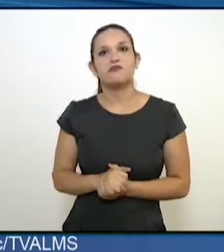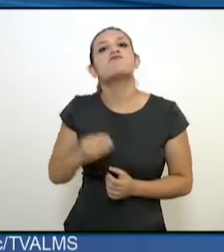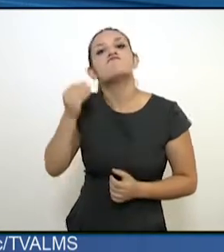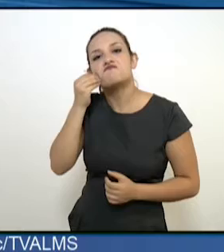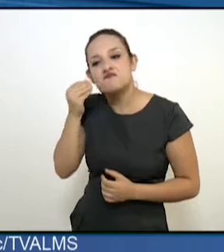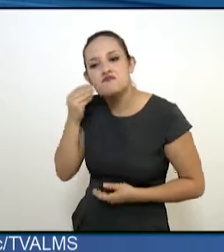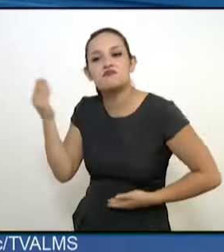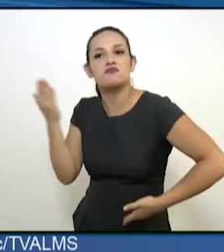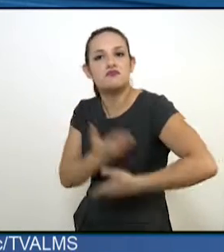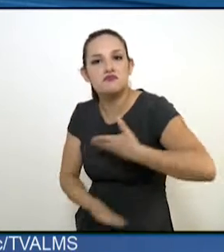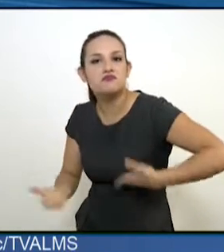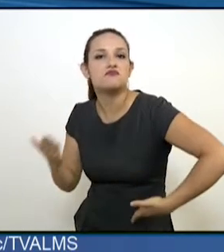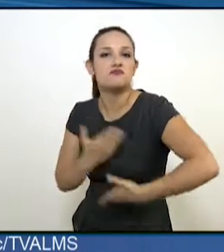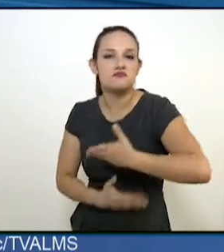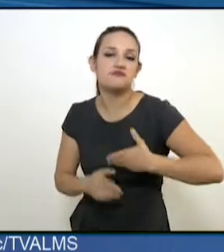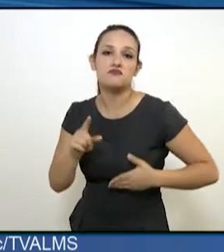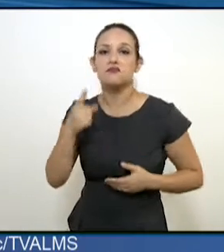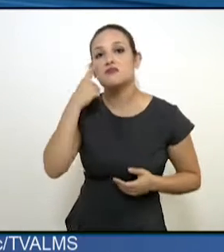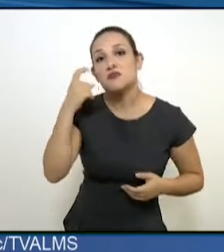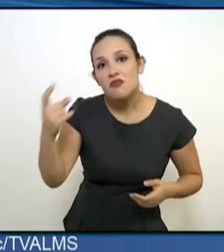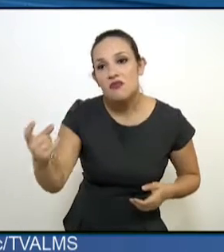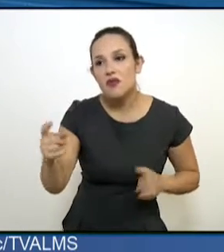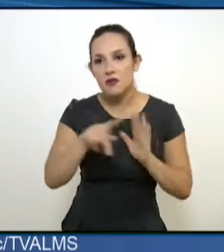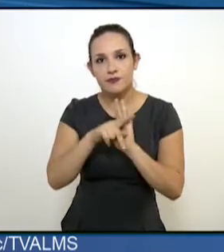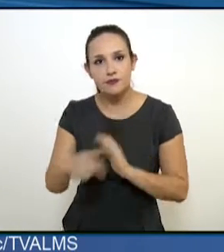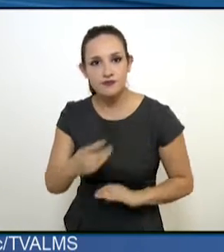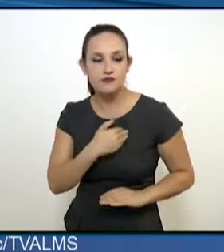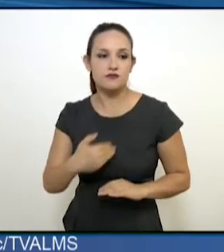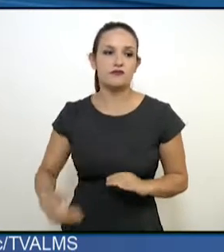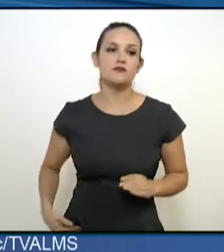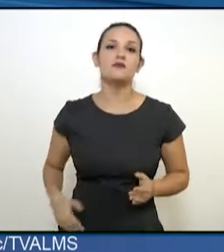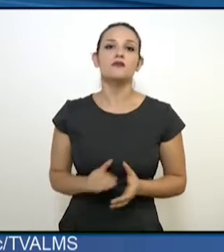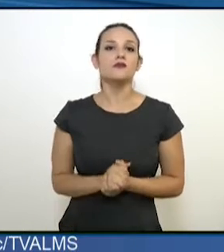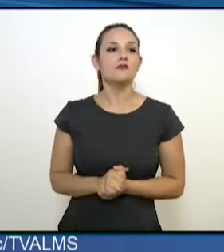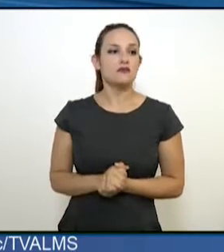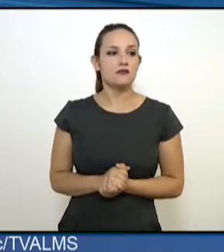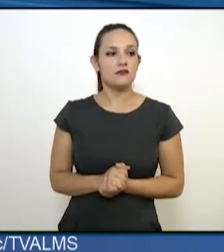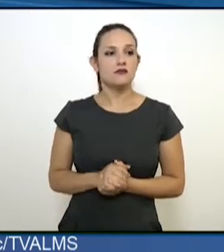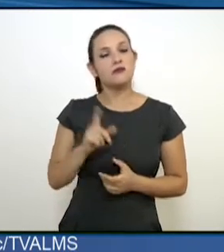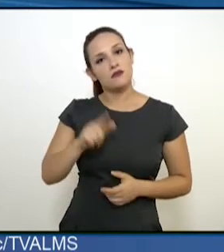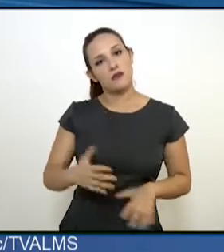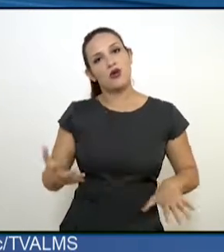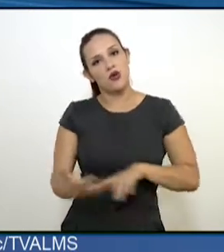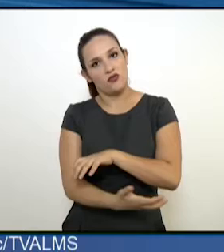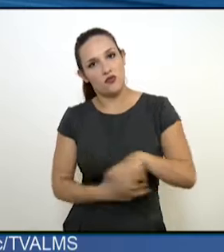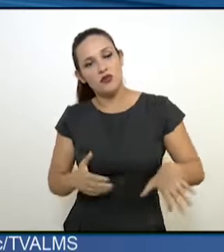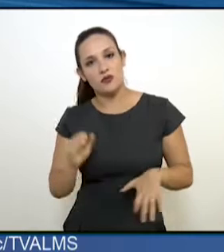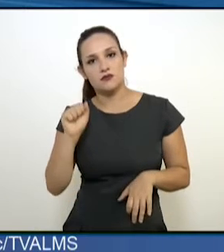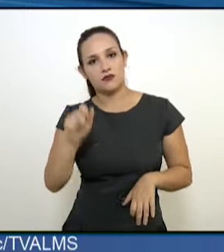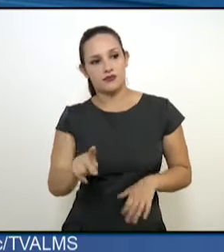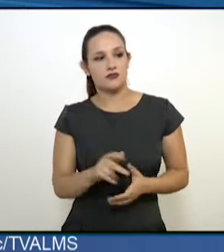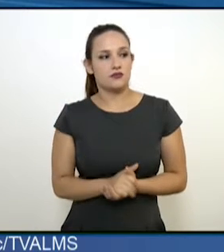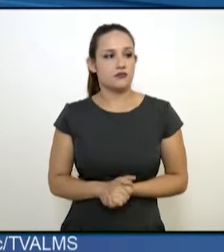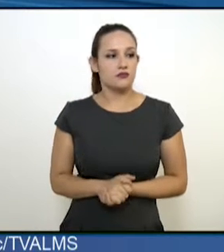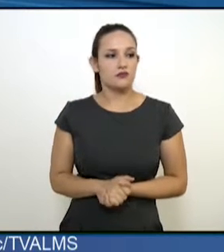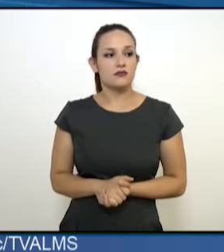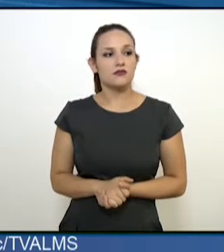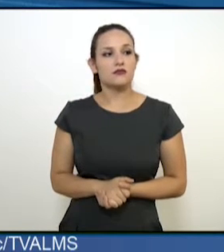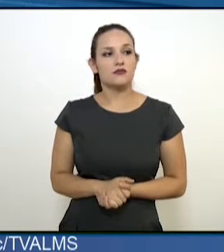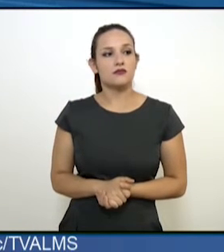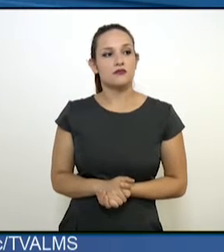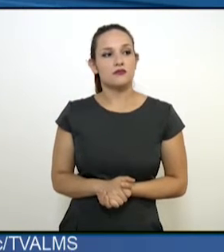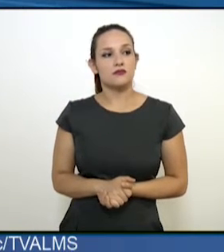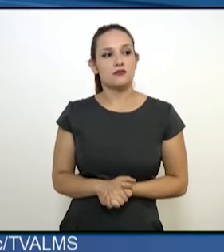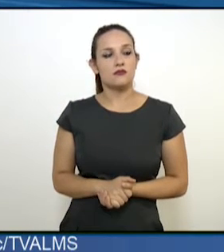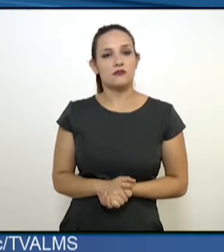política, naquilo que é interessante para o governo, que seria interessante para o governo, que seria a reforma da Previdência. O